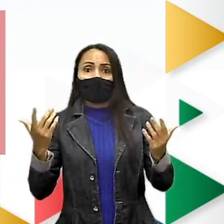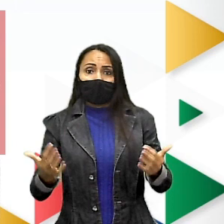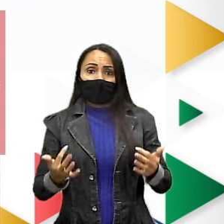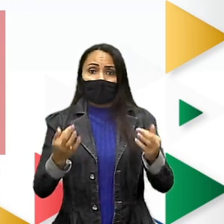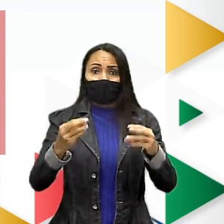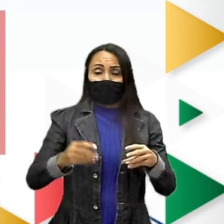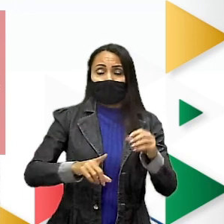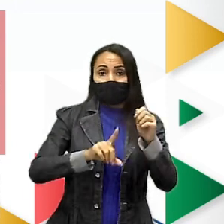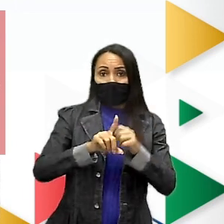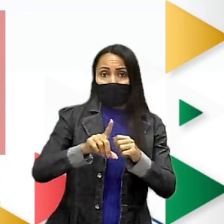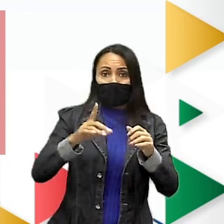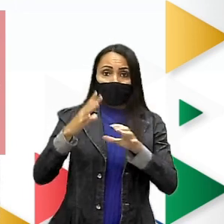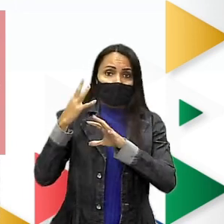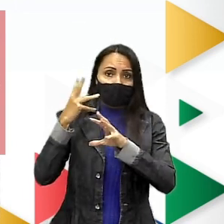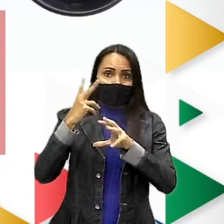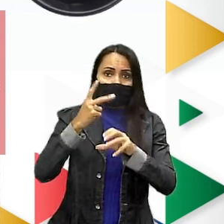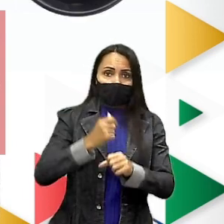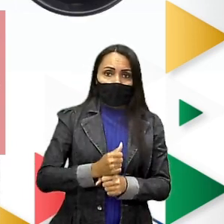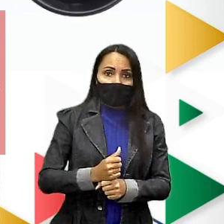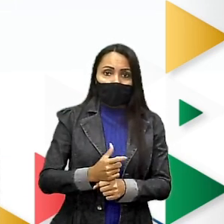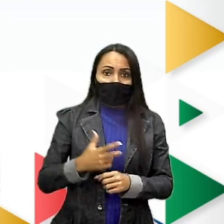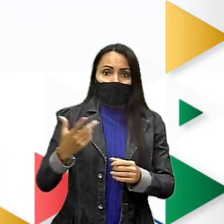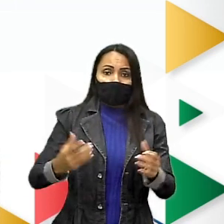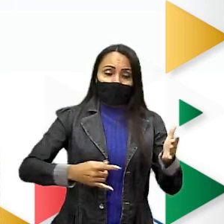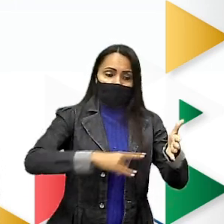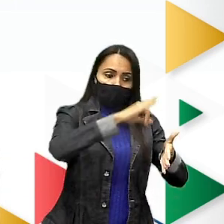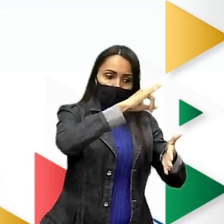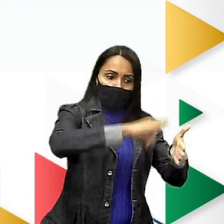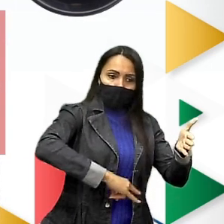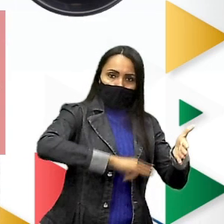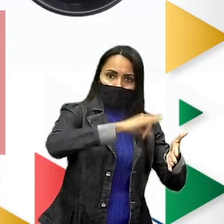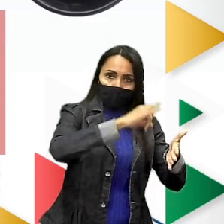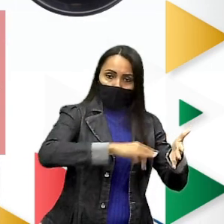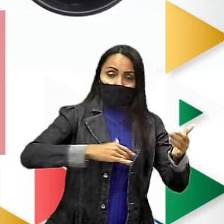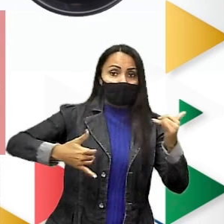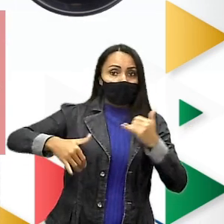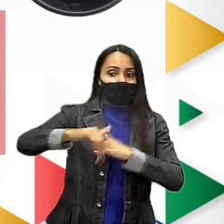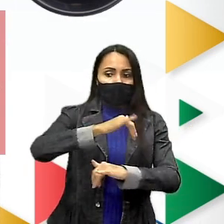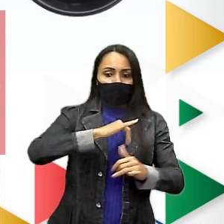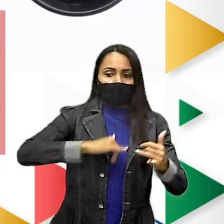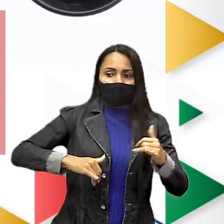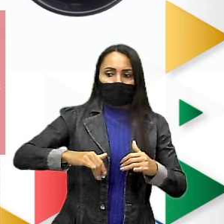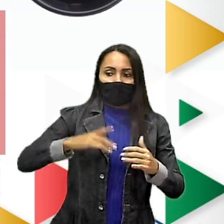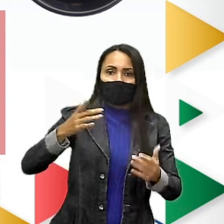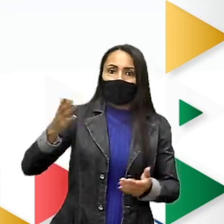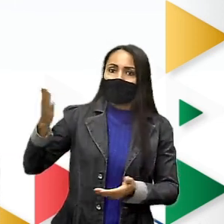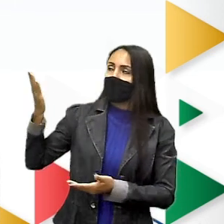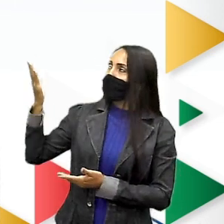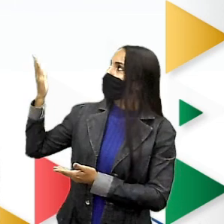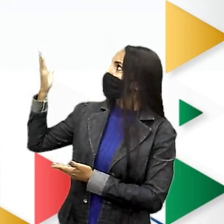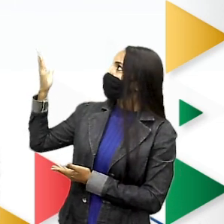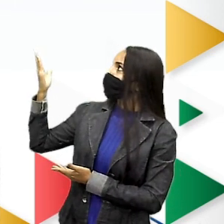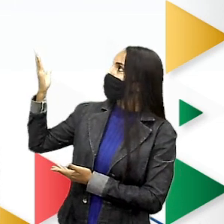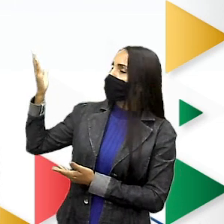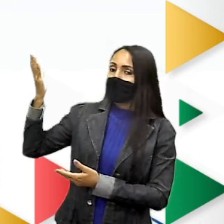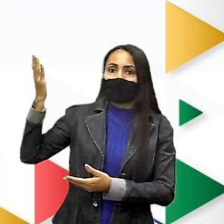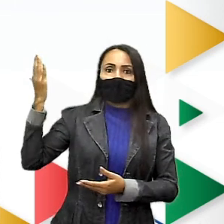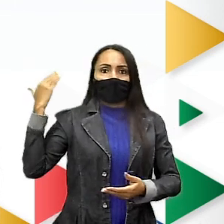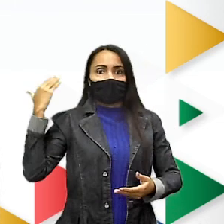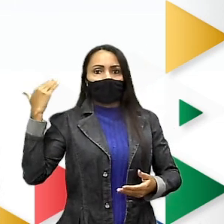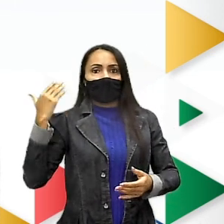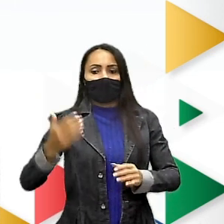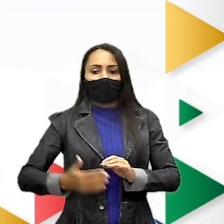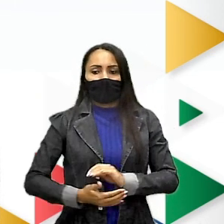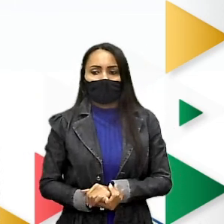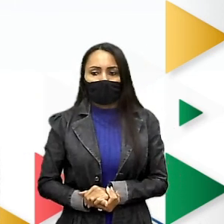vem um resultado da quantidade lá na tua conta de energia, como eu mostrei aqui, um contador antigo, que é da minha época, tá?